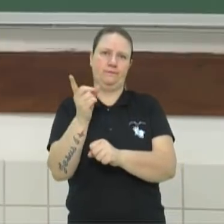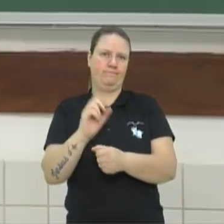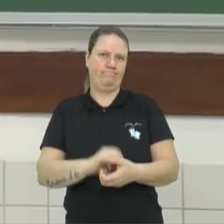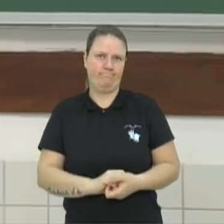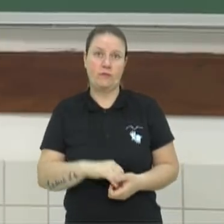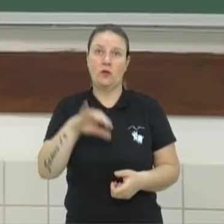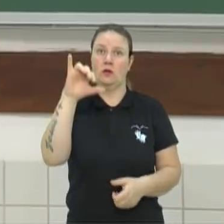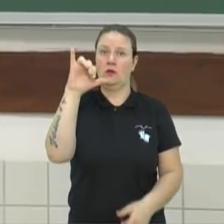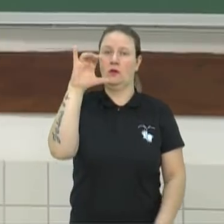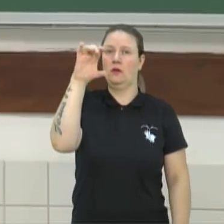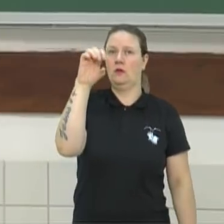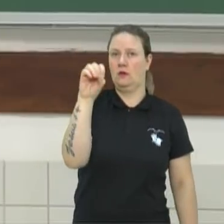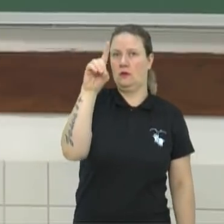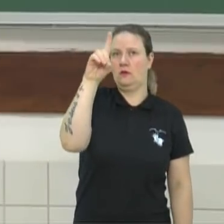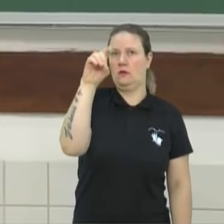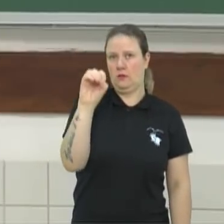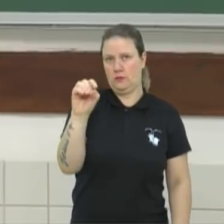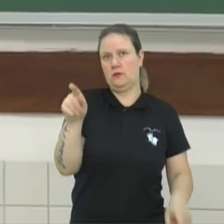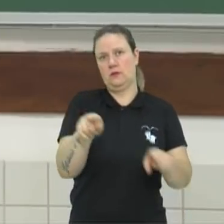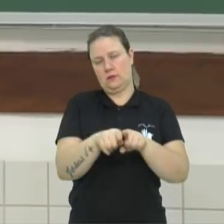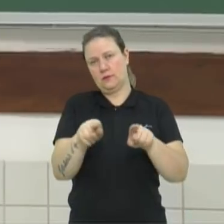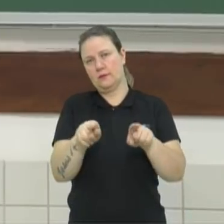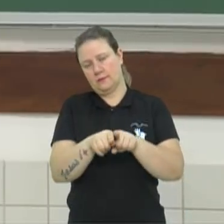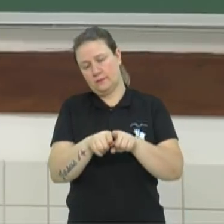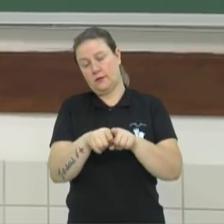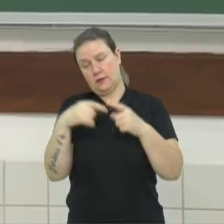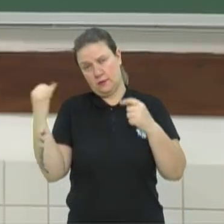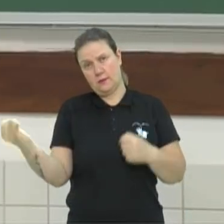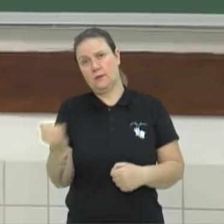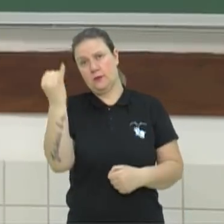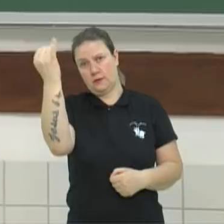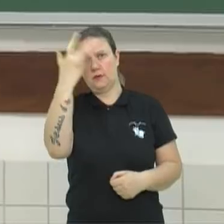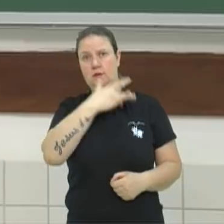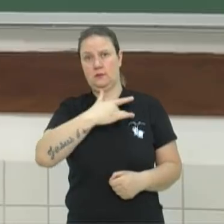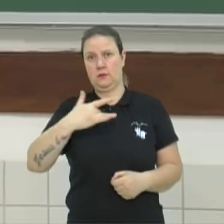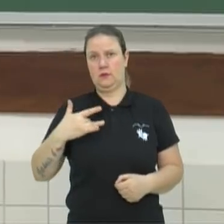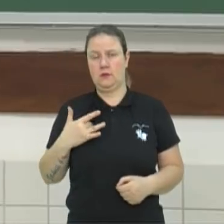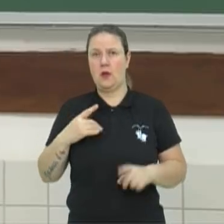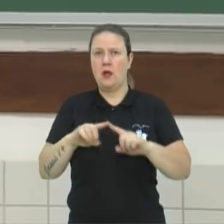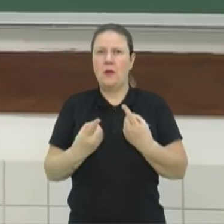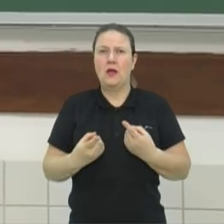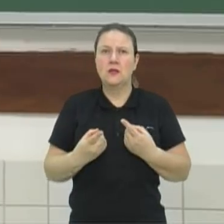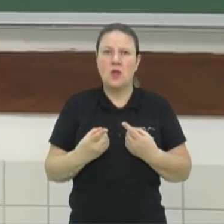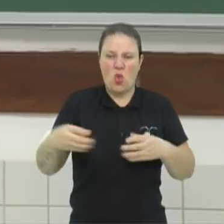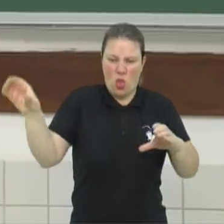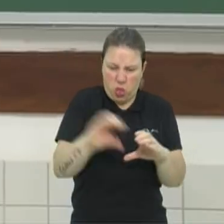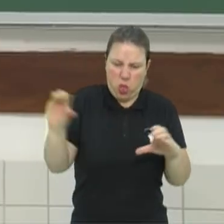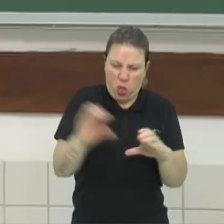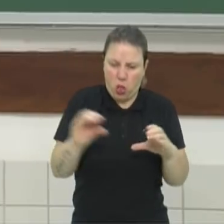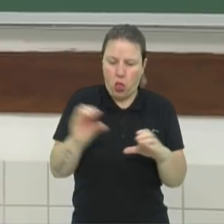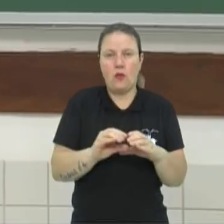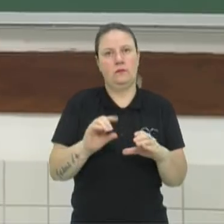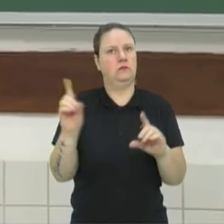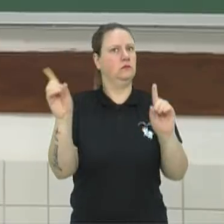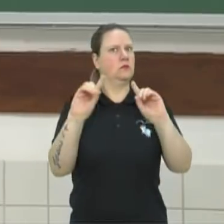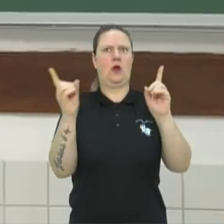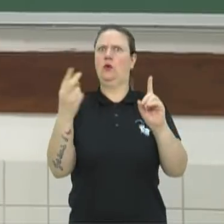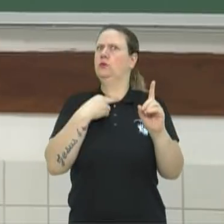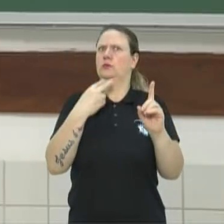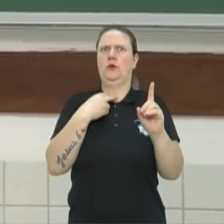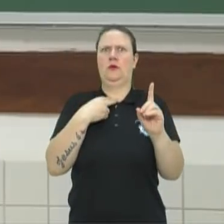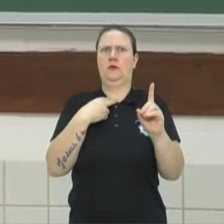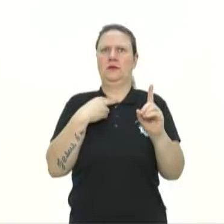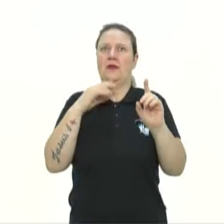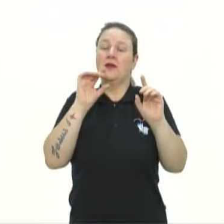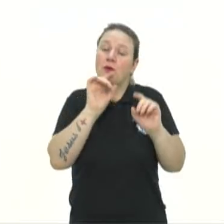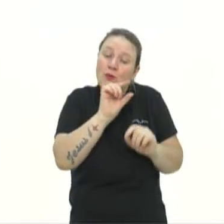você. Inclusive o sódio vai fazer bem para você também. Mas por isso é para você comer bastante sal? Não. Vamos entender melhor